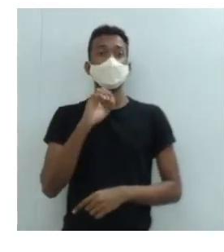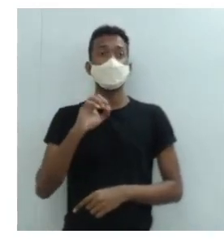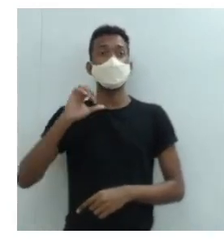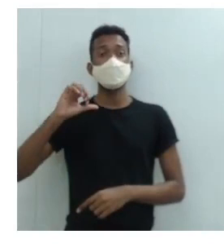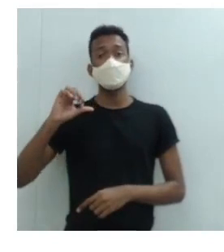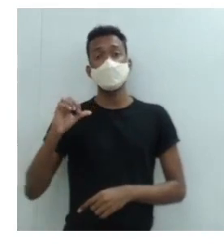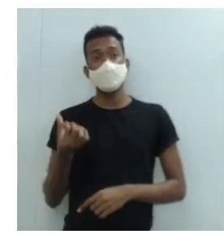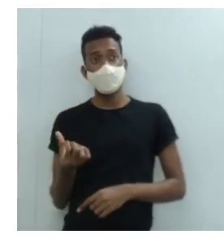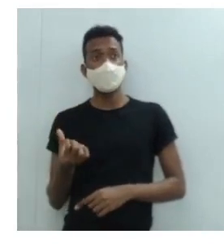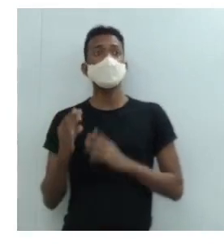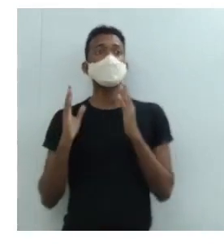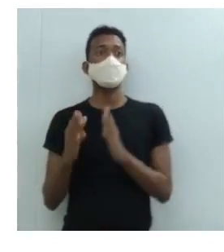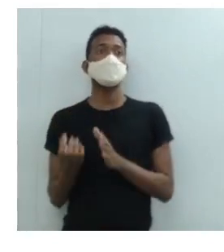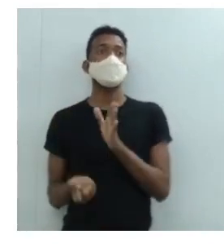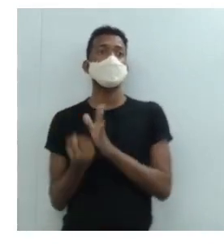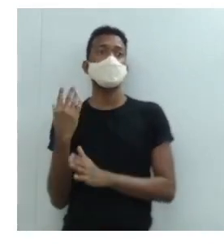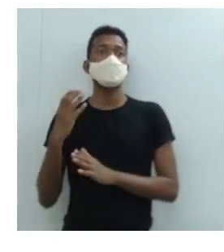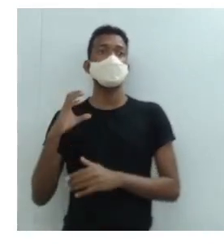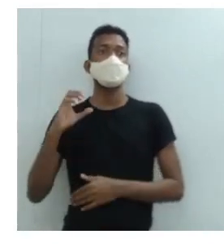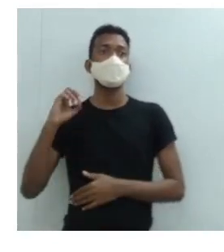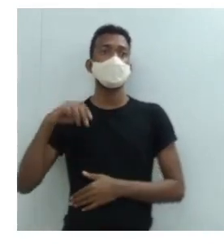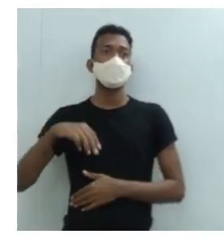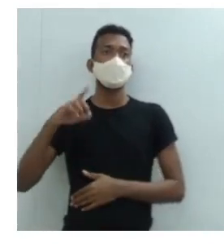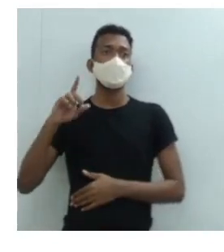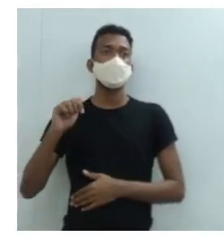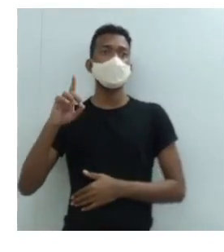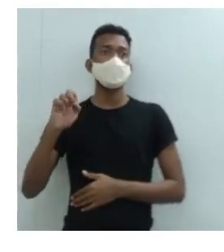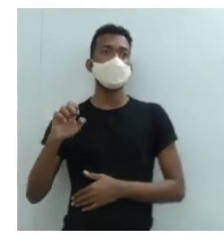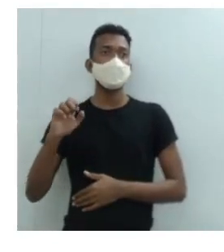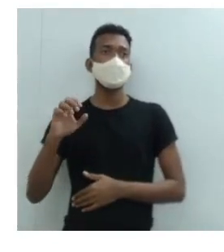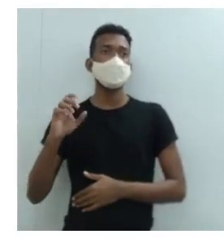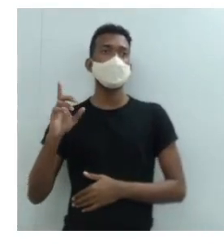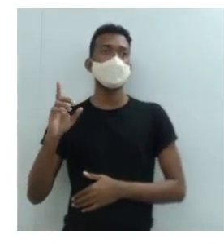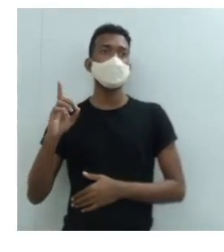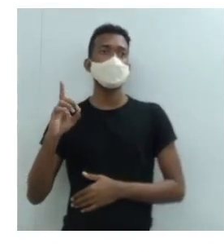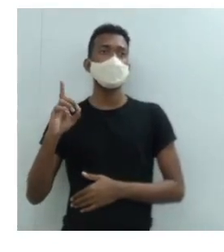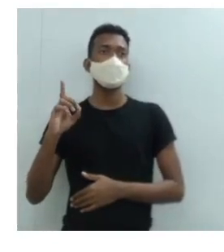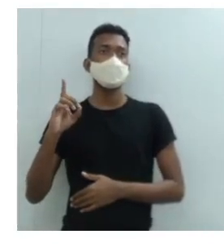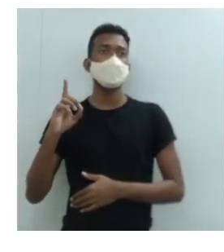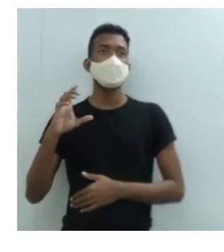1096 a formação do Condado Portucalense.